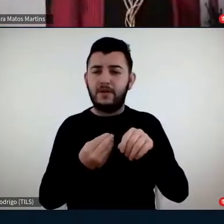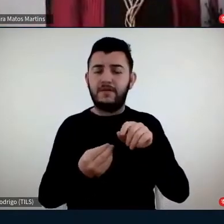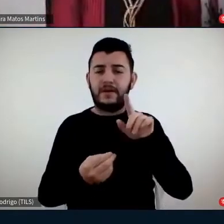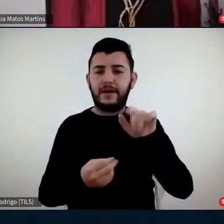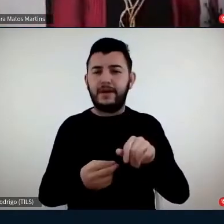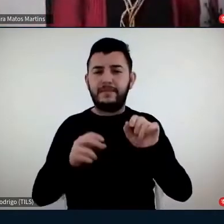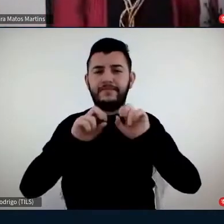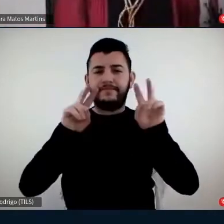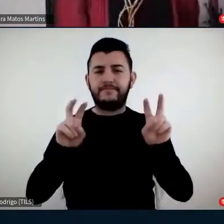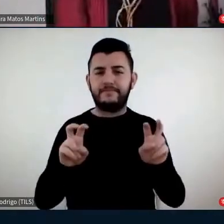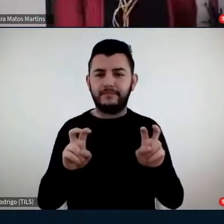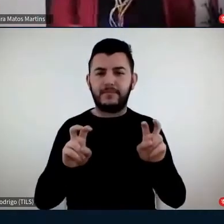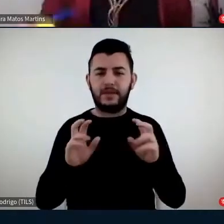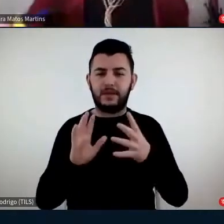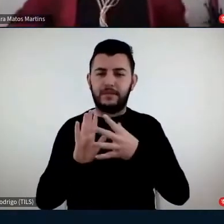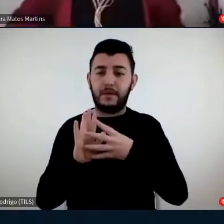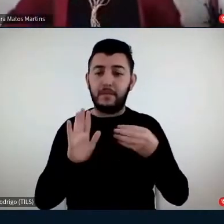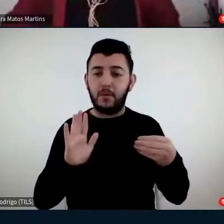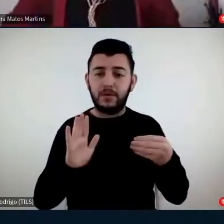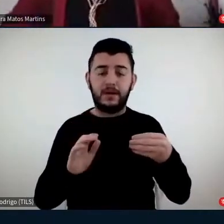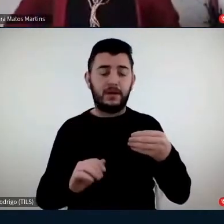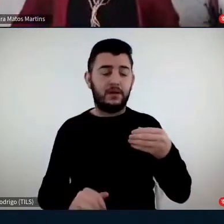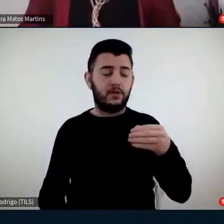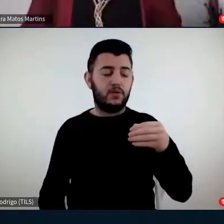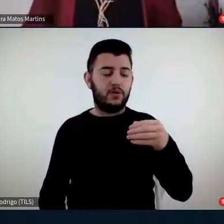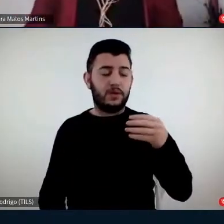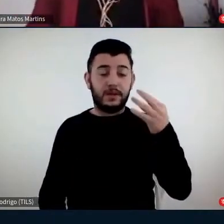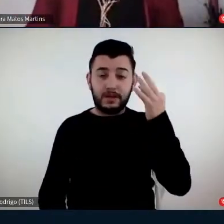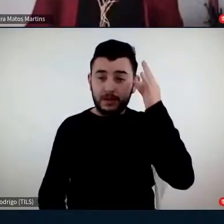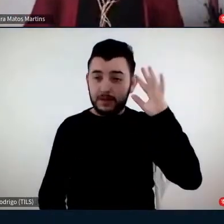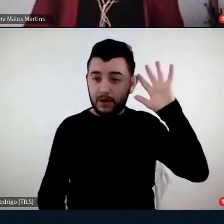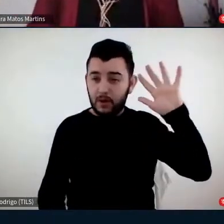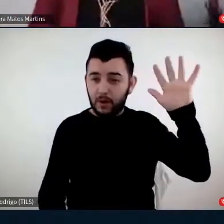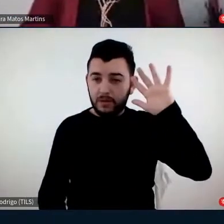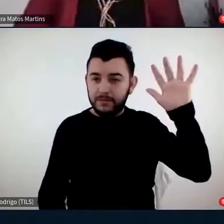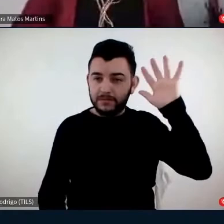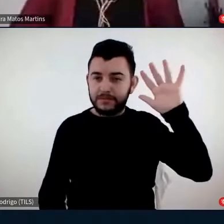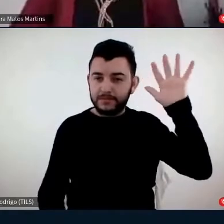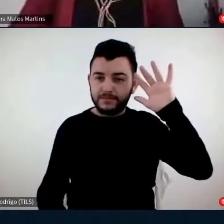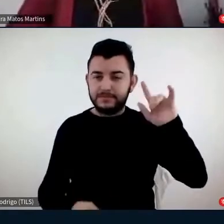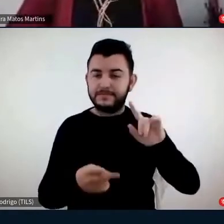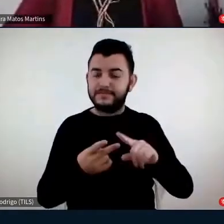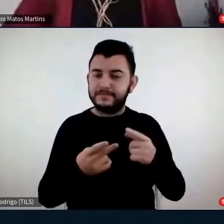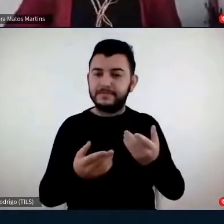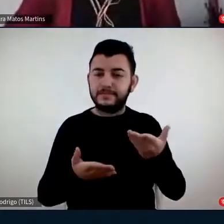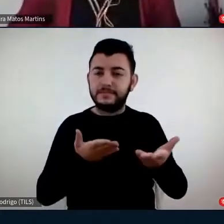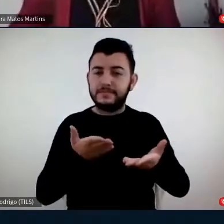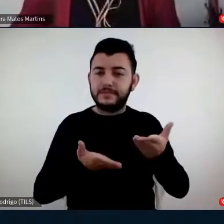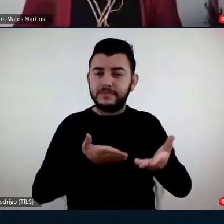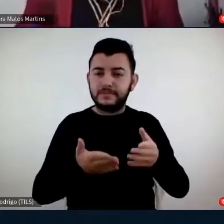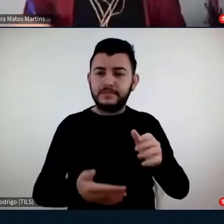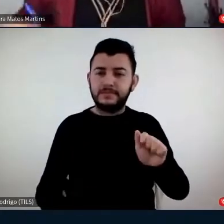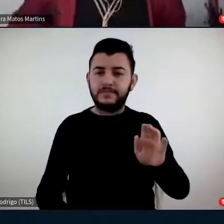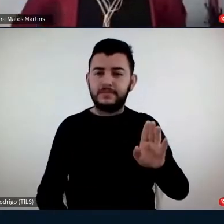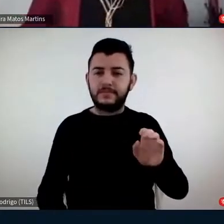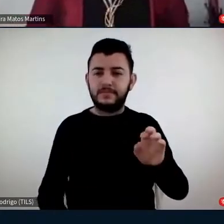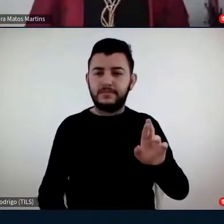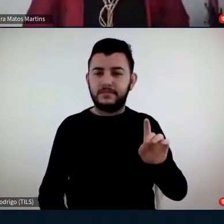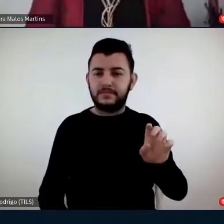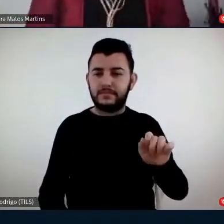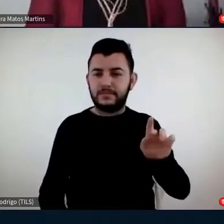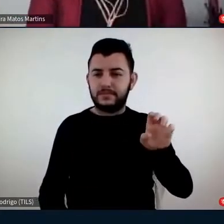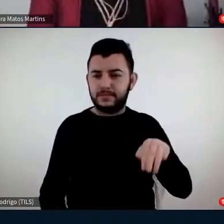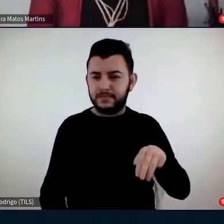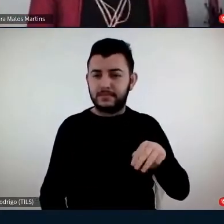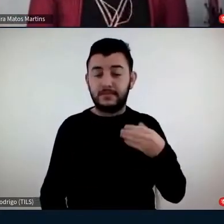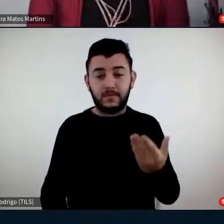questão de modelo teórico, teoria, abordagem. Só que a maneira que você vai construindo o